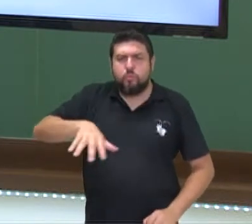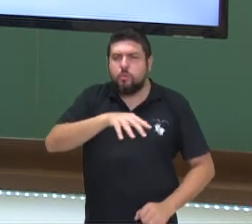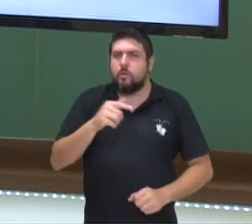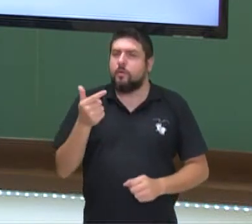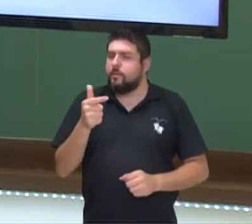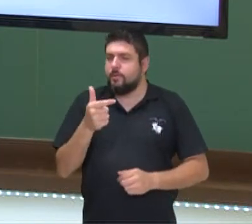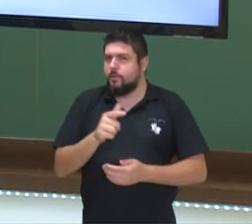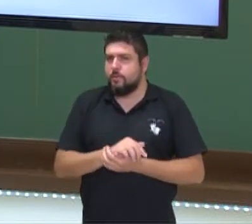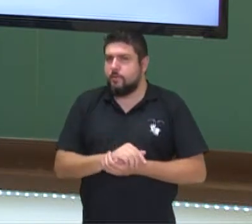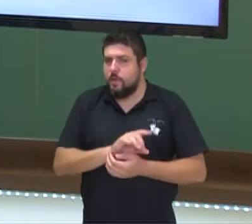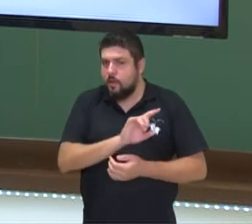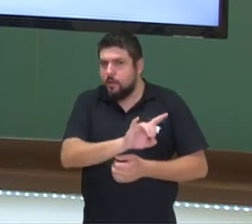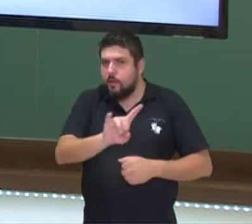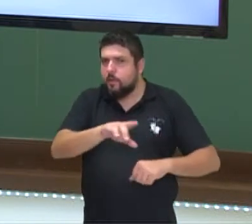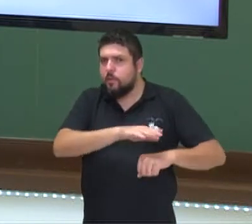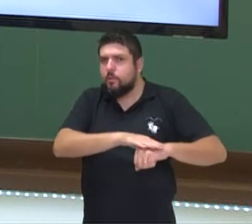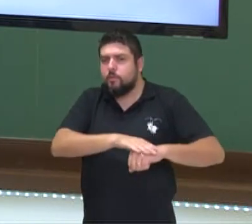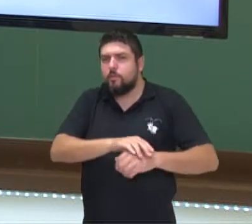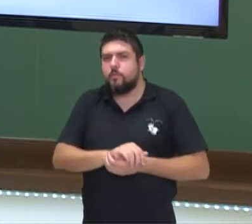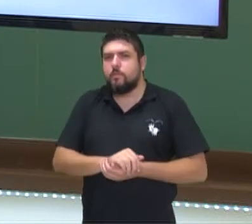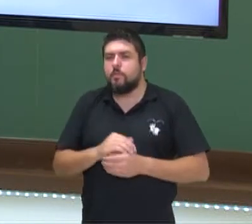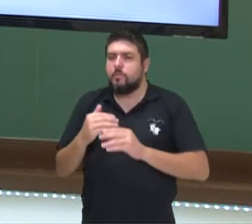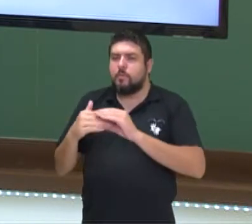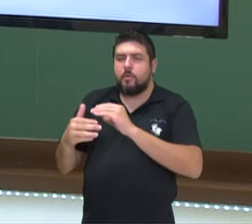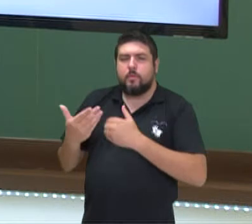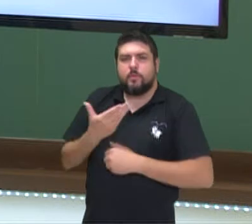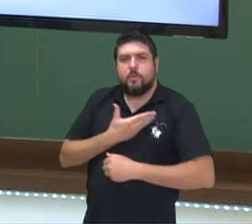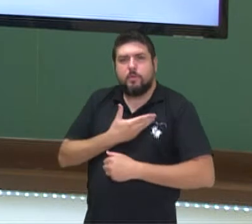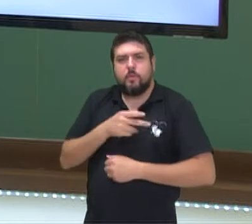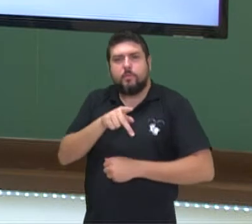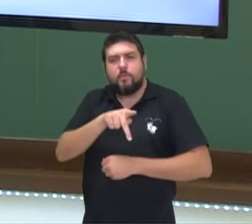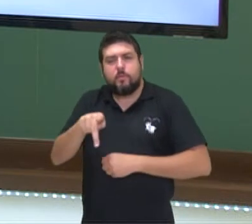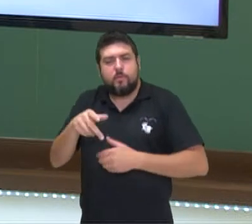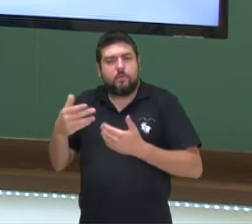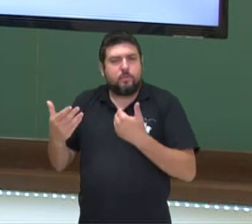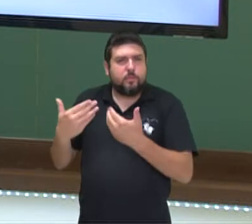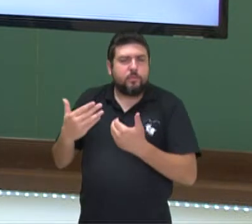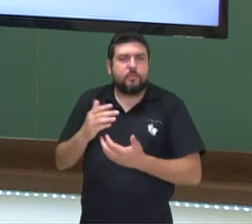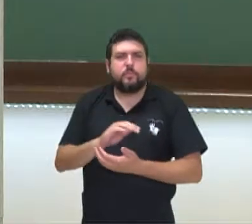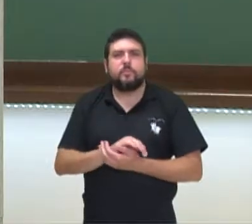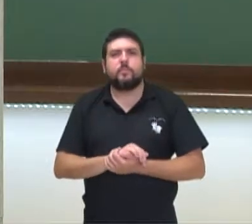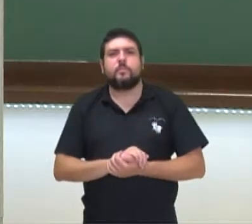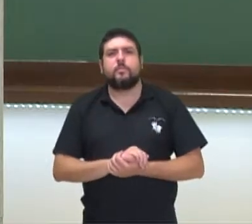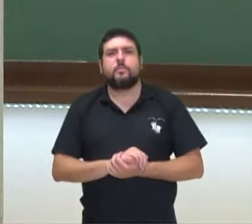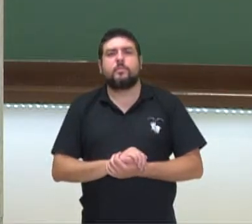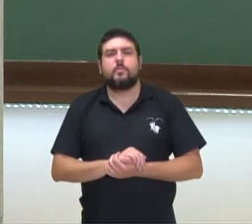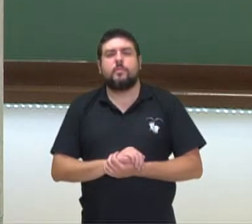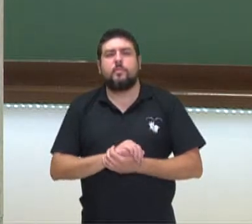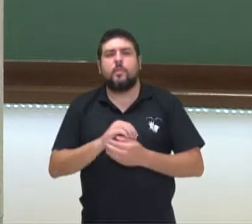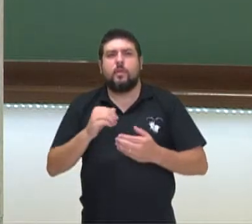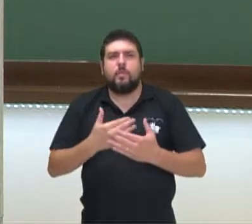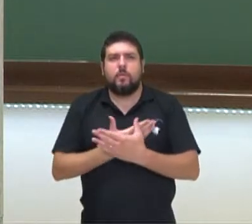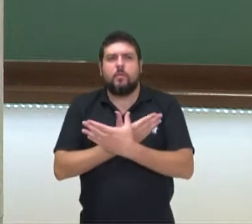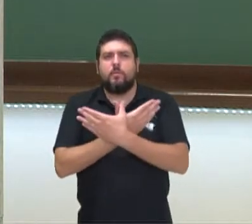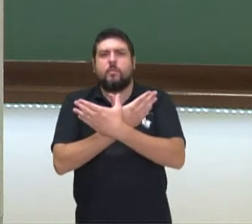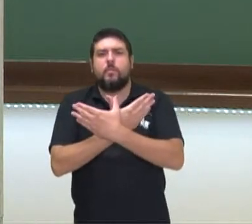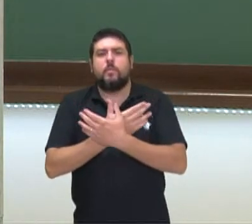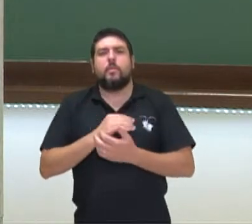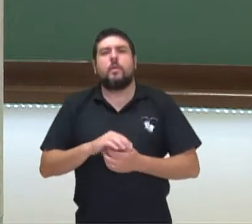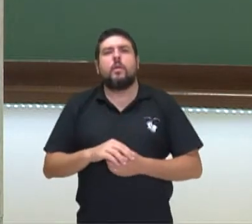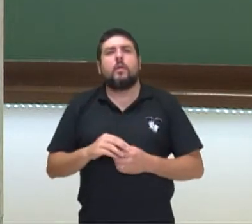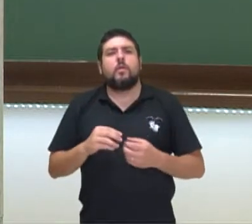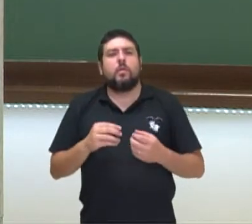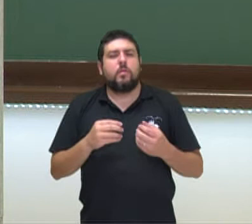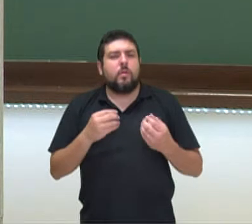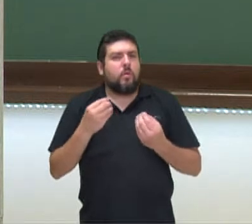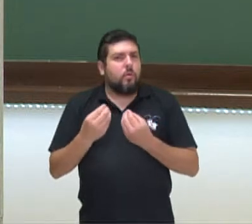compartilhar, socializar a resposta com os teus colegas, com o teu professor. Civilização maia, né? A agricultura, ela